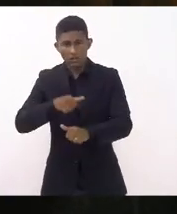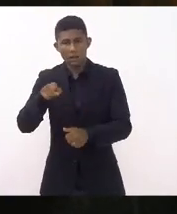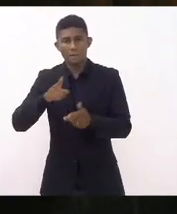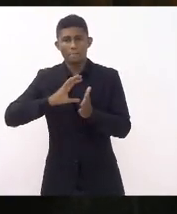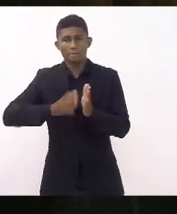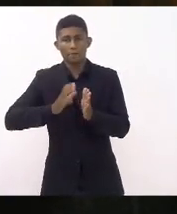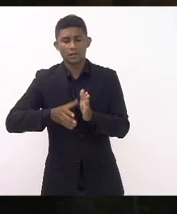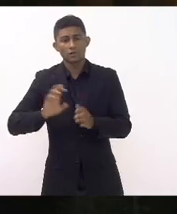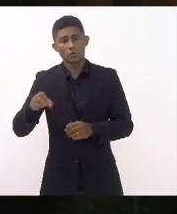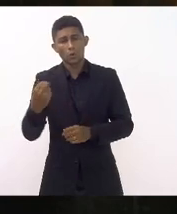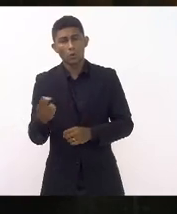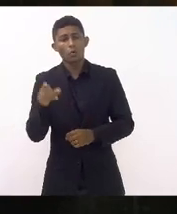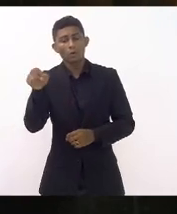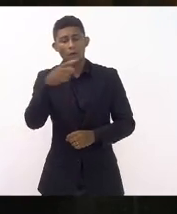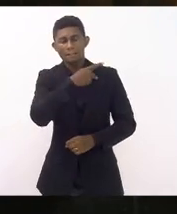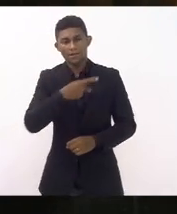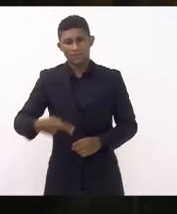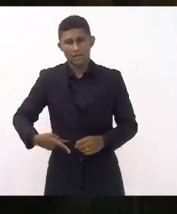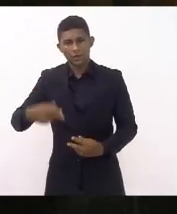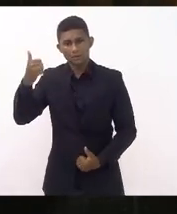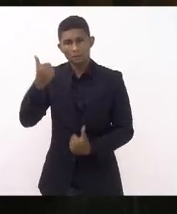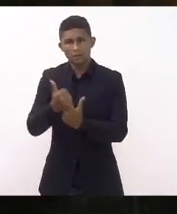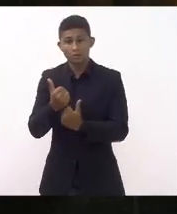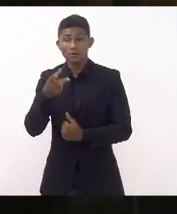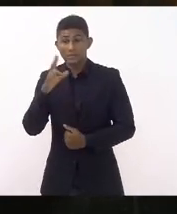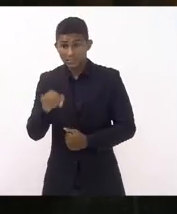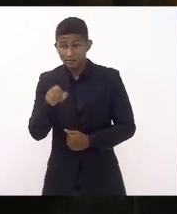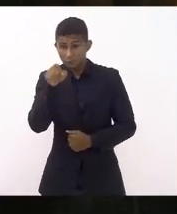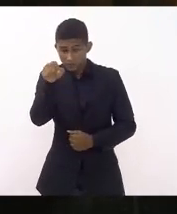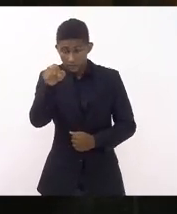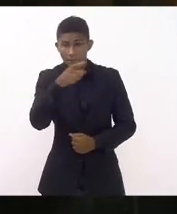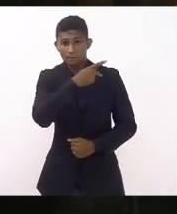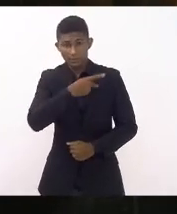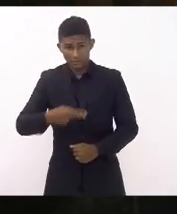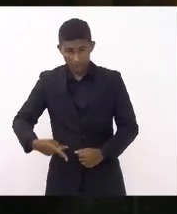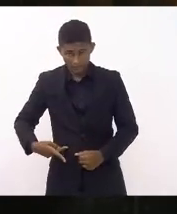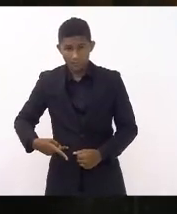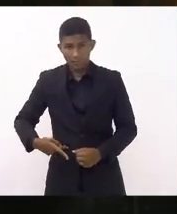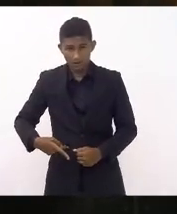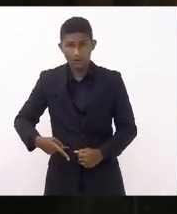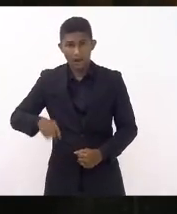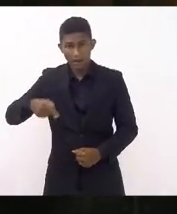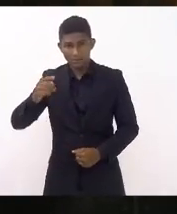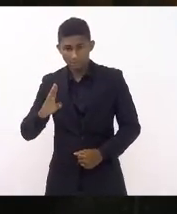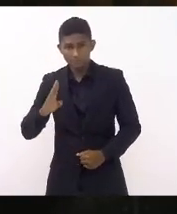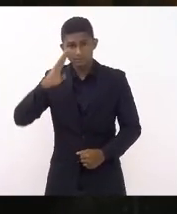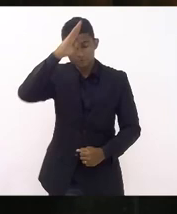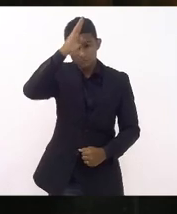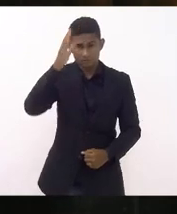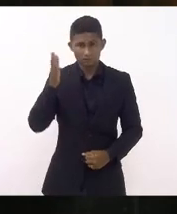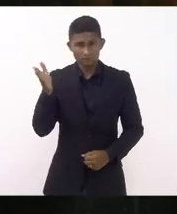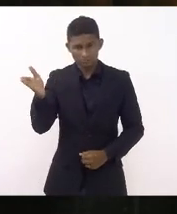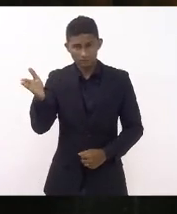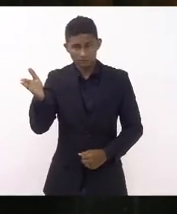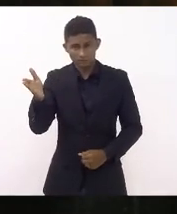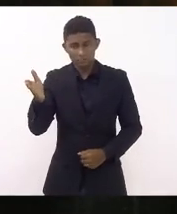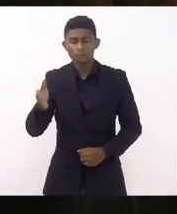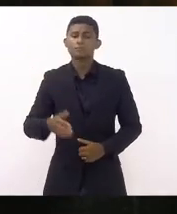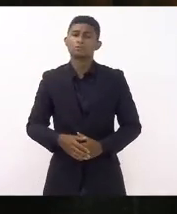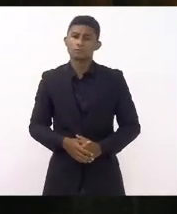talvez, ou em nome do seu presidente. Se o seu presidente for realmente o presidente Jair Messias